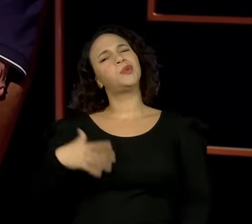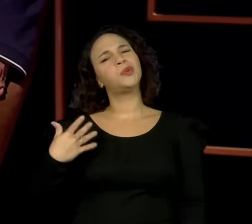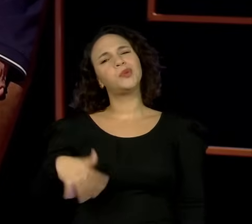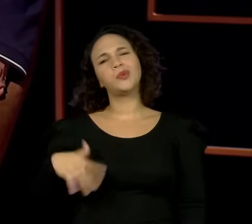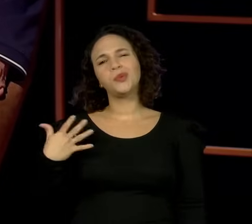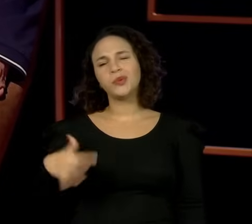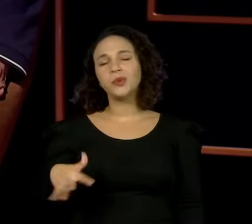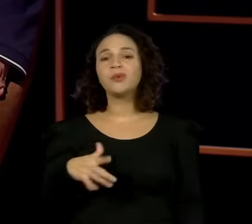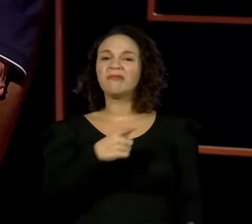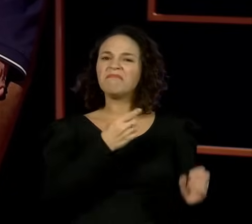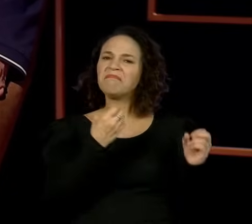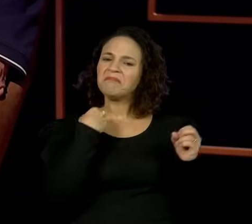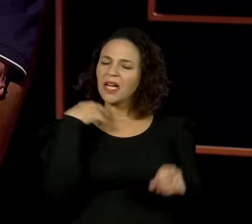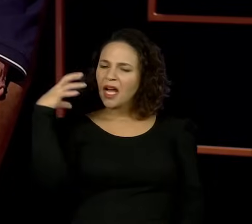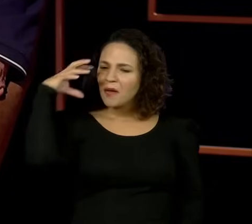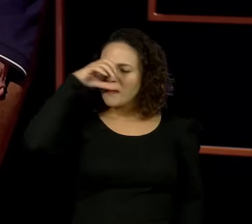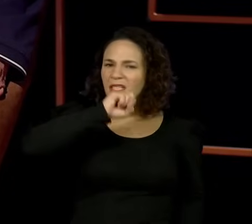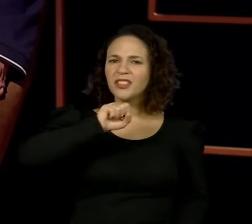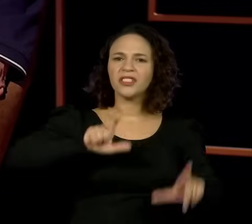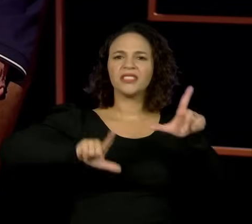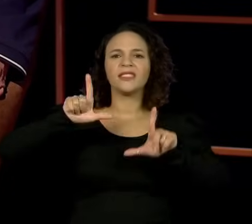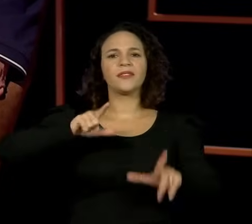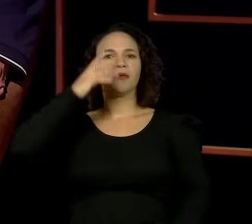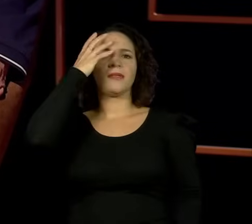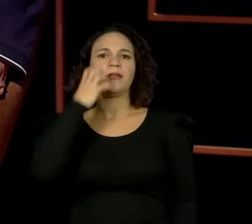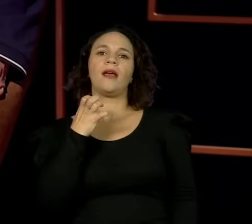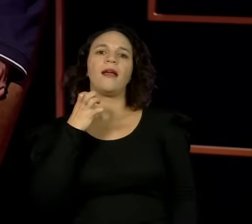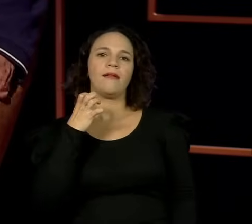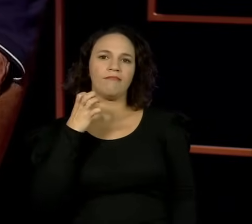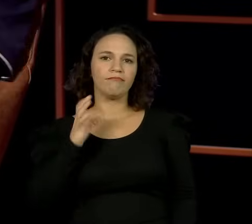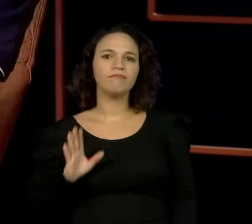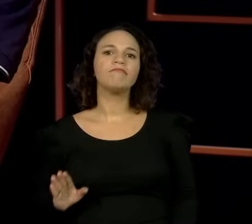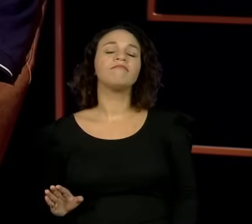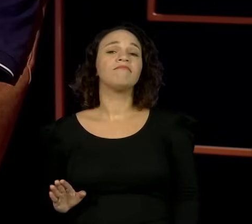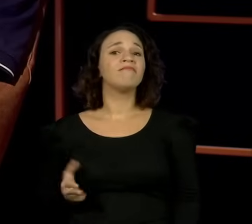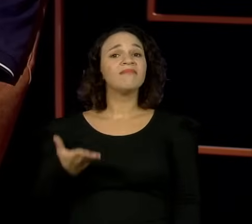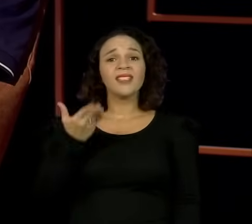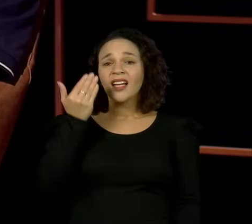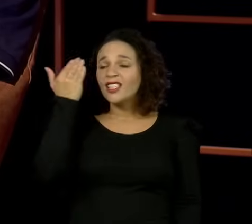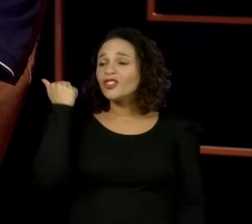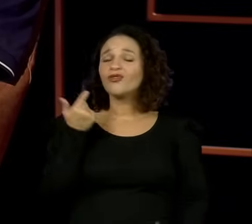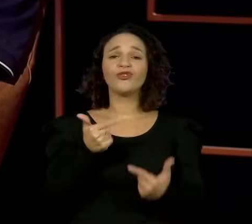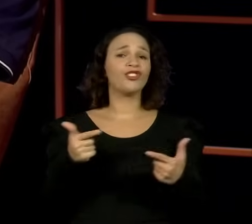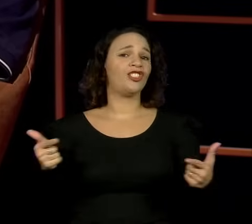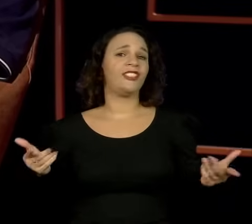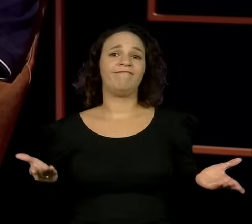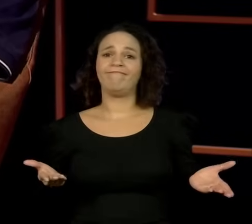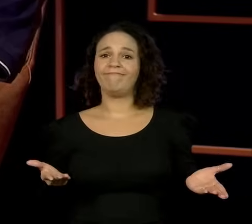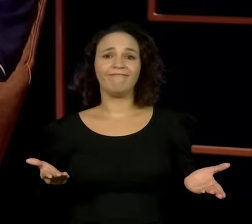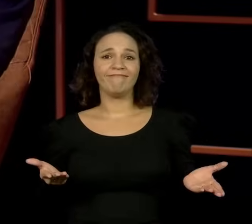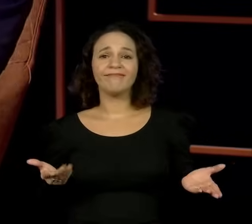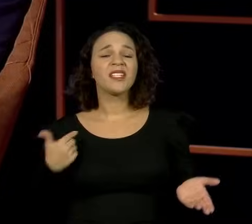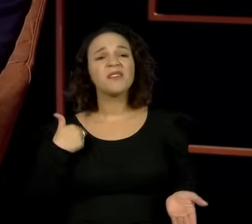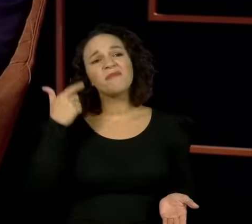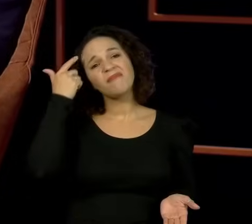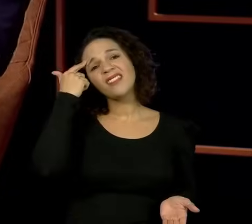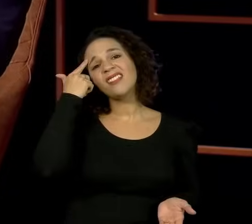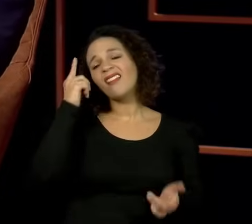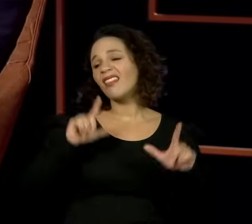Aprendi a seriedade na televisão, que não tinha. Para mim, televisão